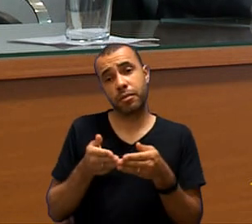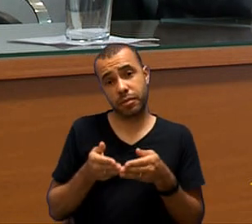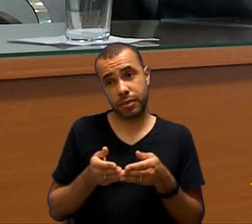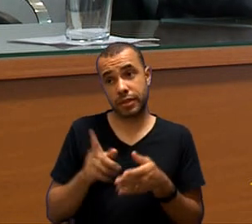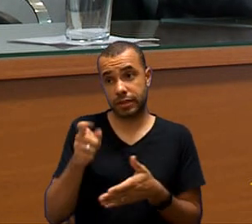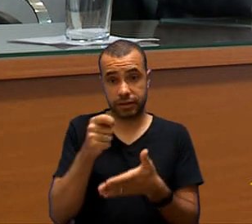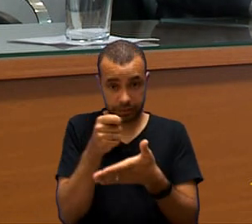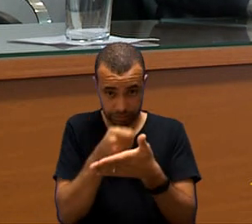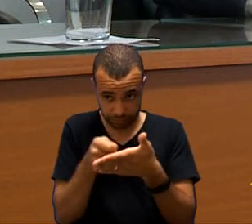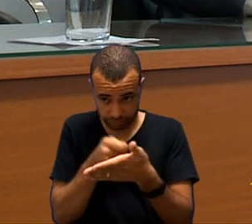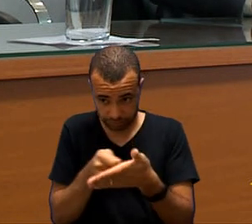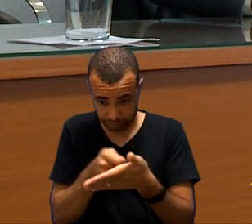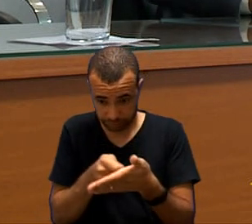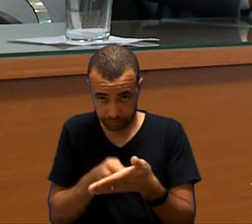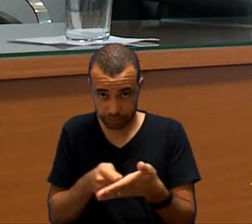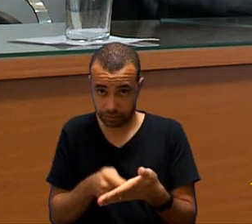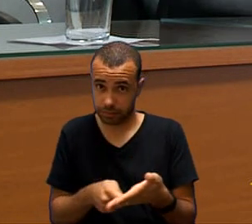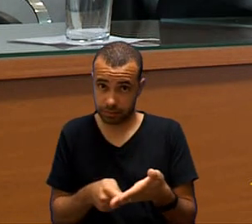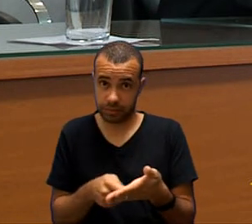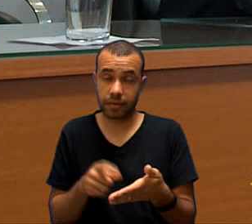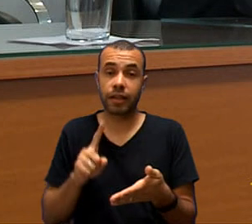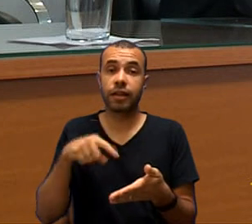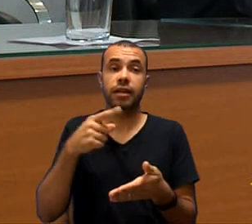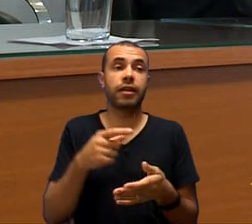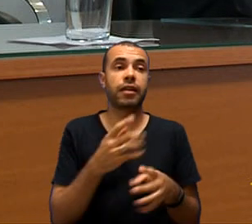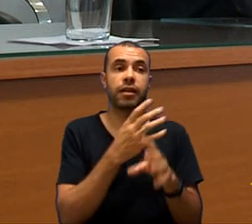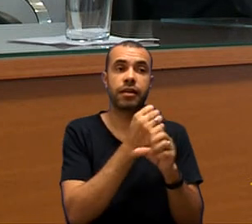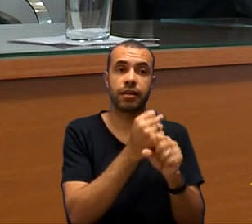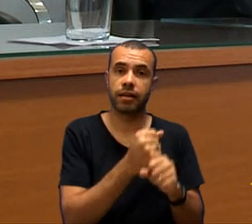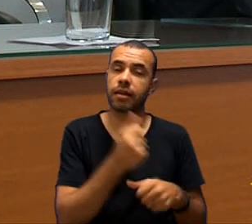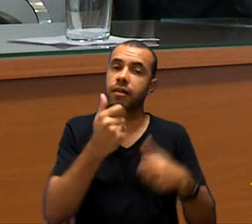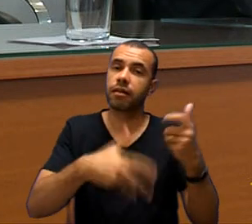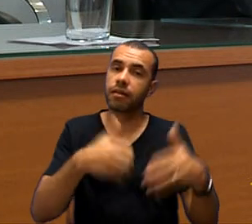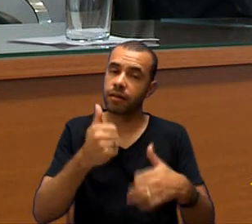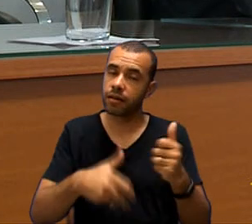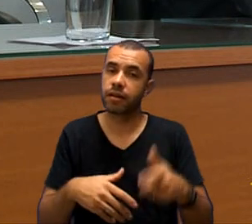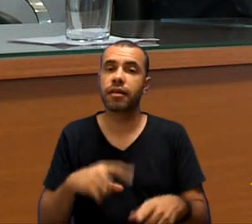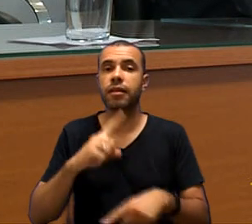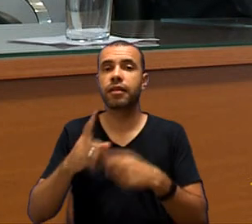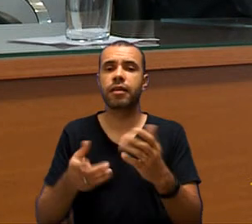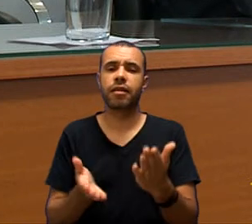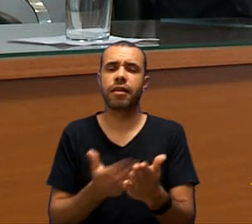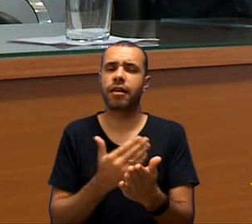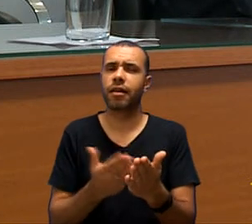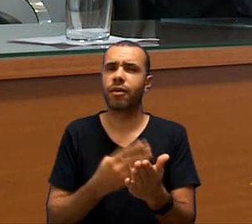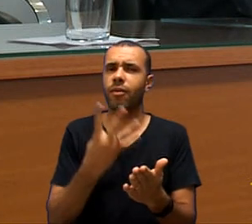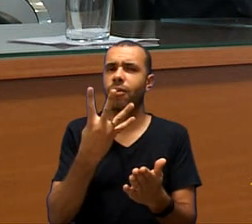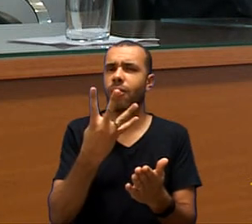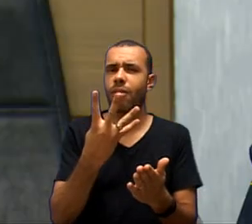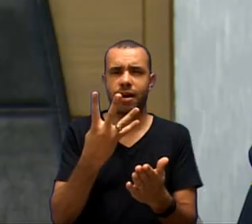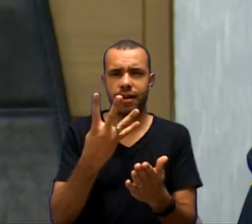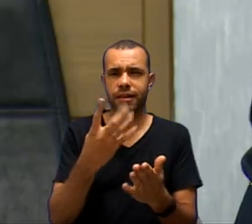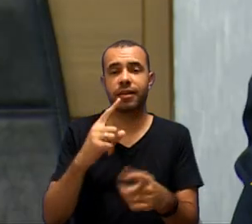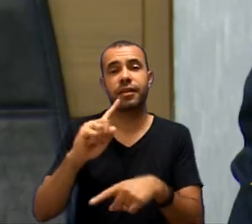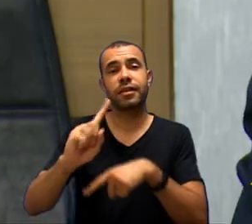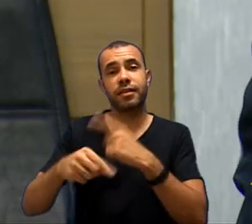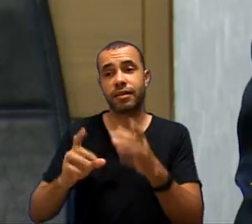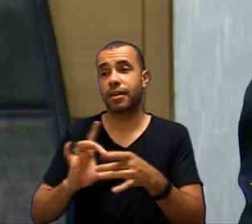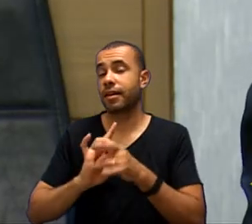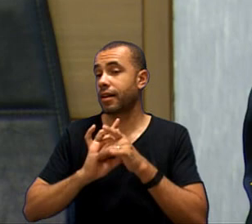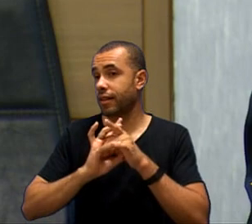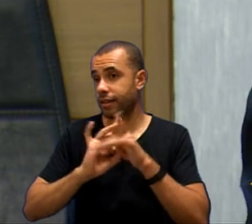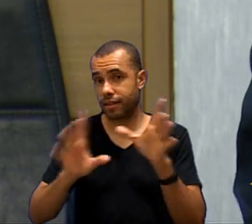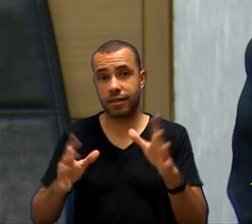vereadores, anotarem as deficiências. A hora que ele terminar a explanação técnica, que são só 4 folhas, e aí a gente abre para